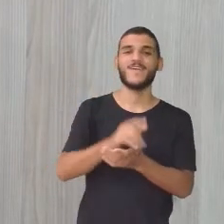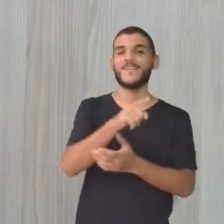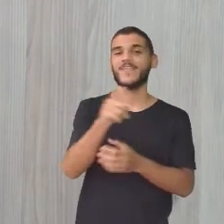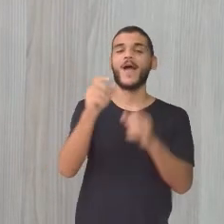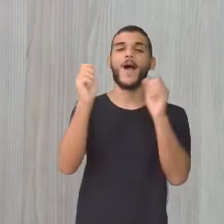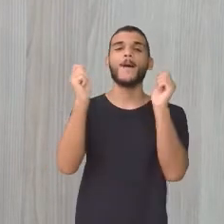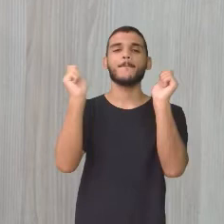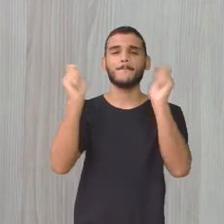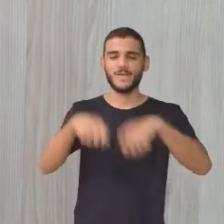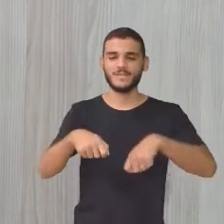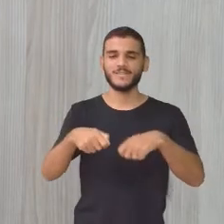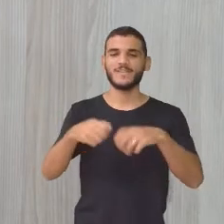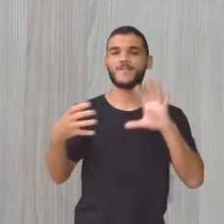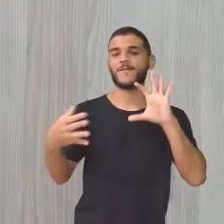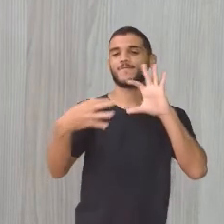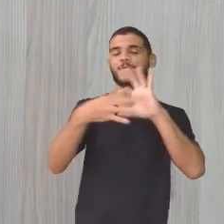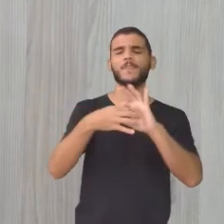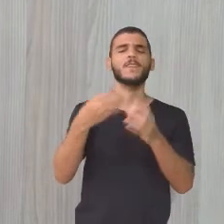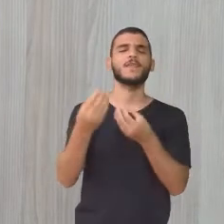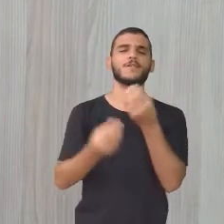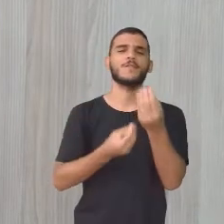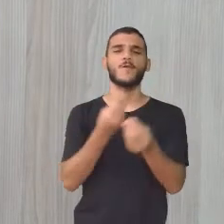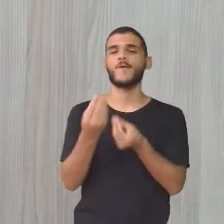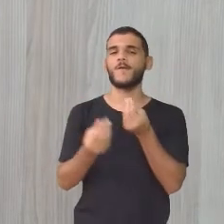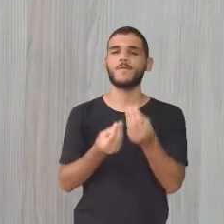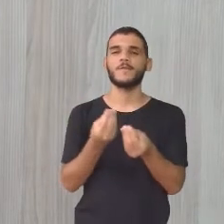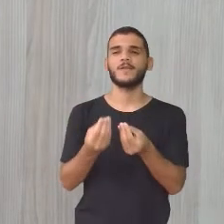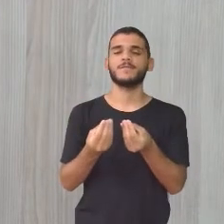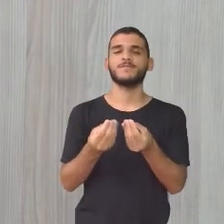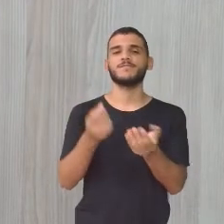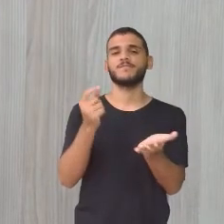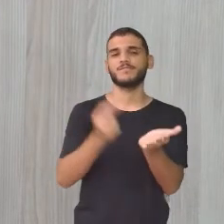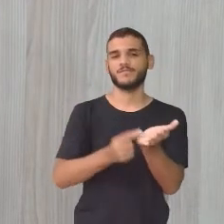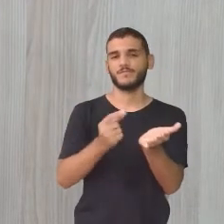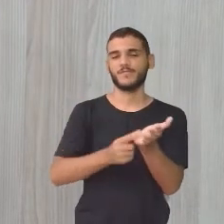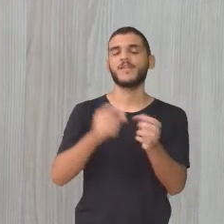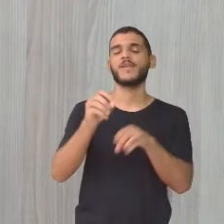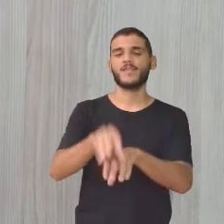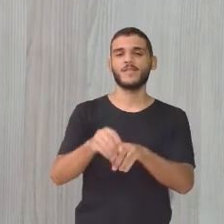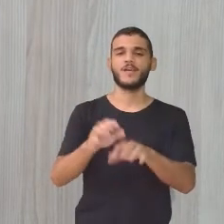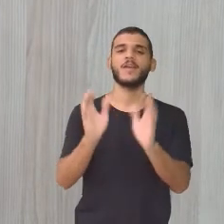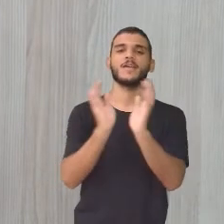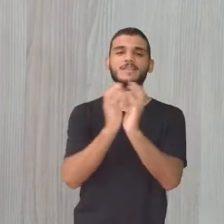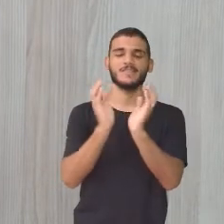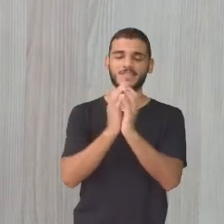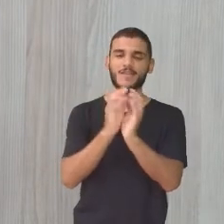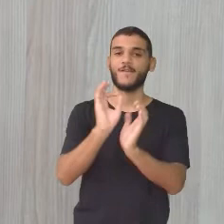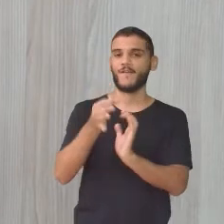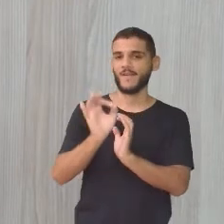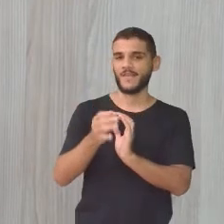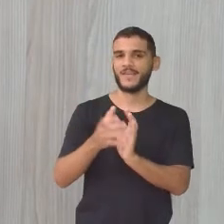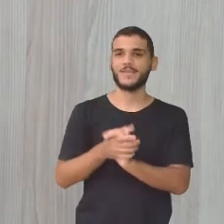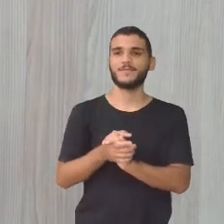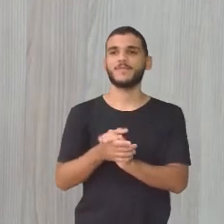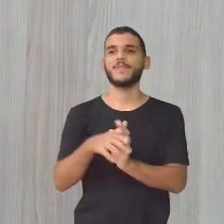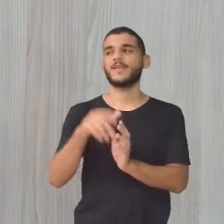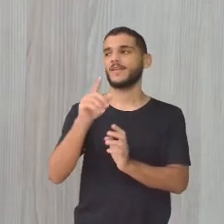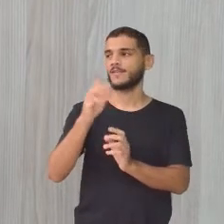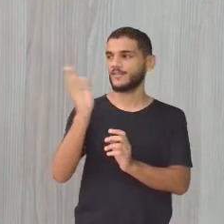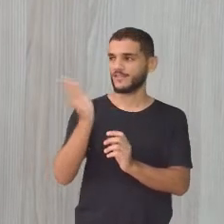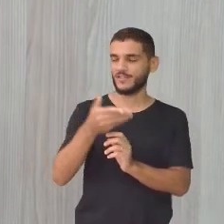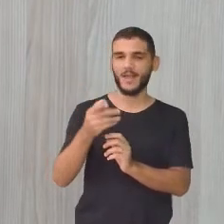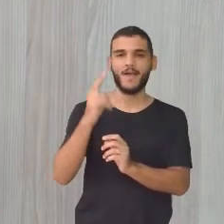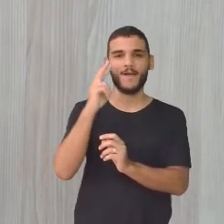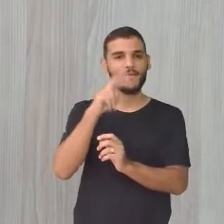se conectar com a gente aqui por meio do app do Educa Recife, tá certo? Já estou aqui mexendo tudo, abrindo